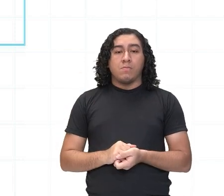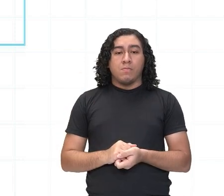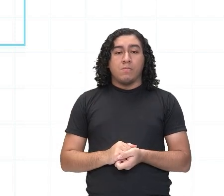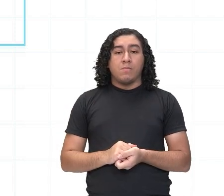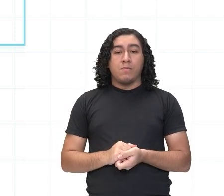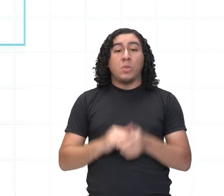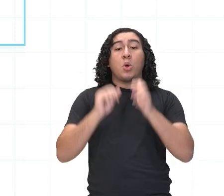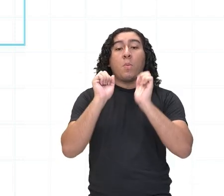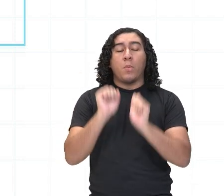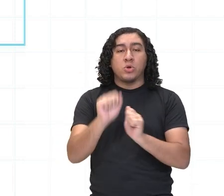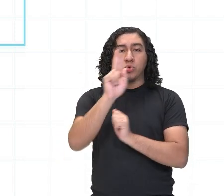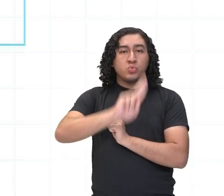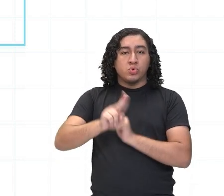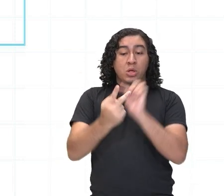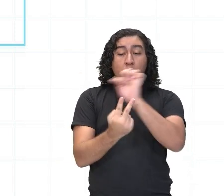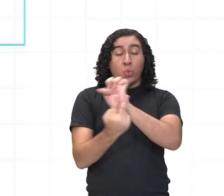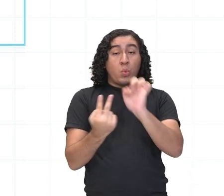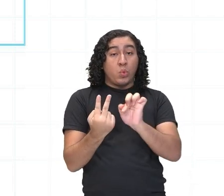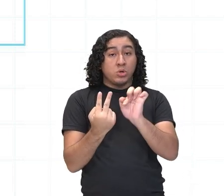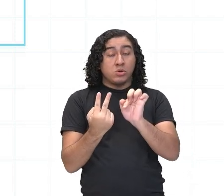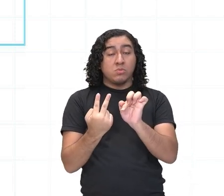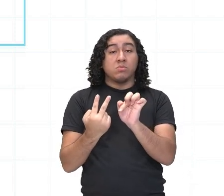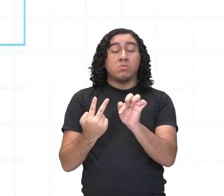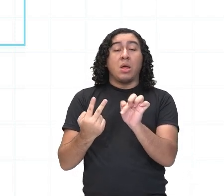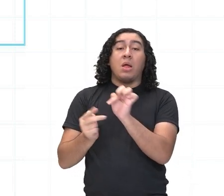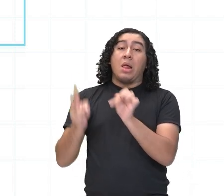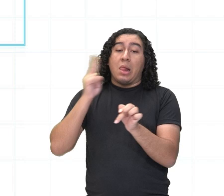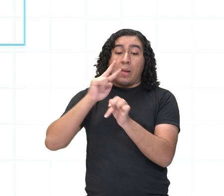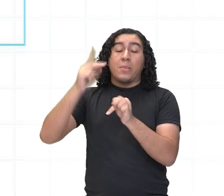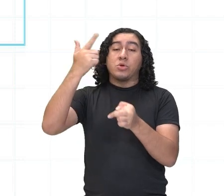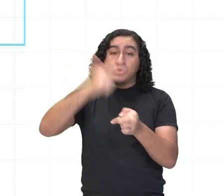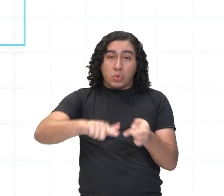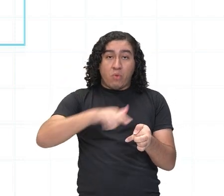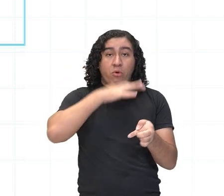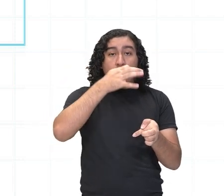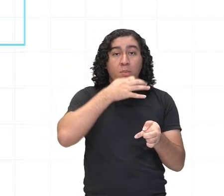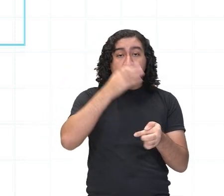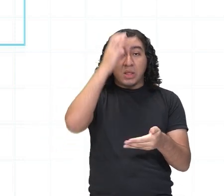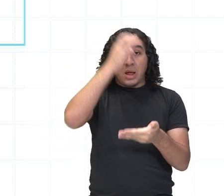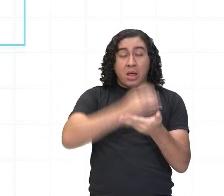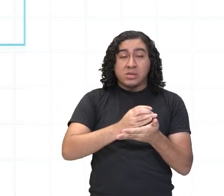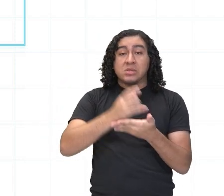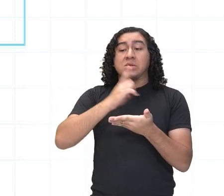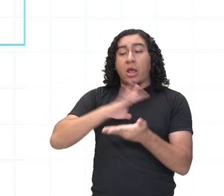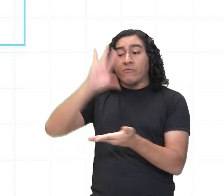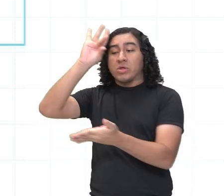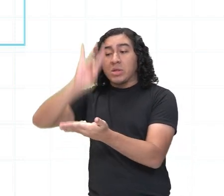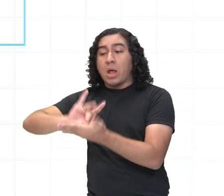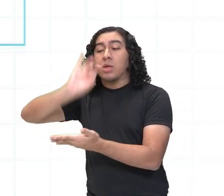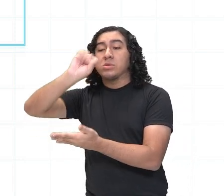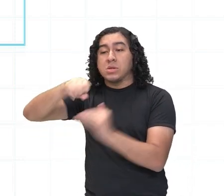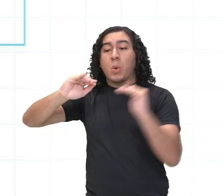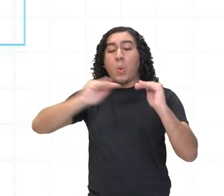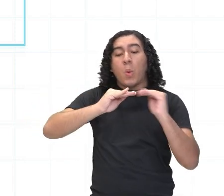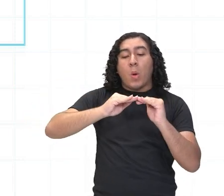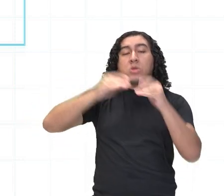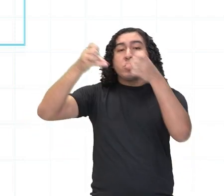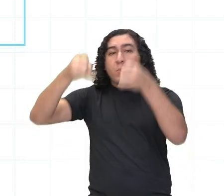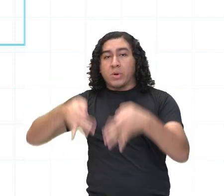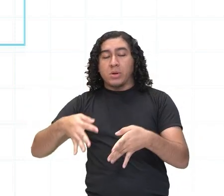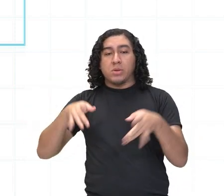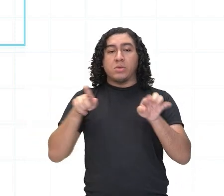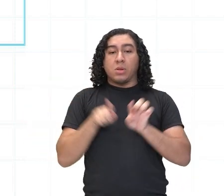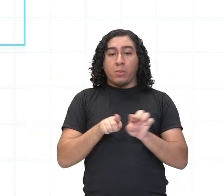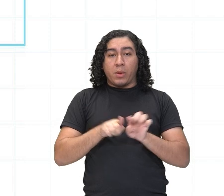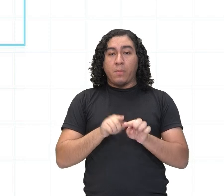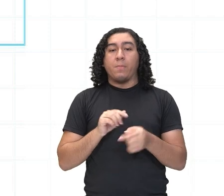posso utilizar as duas coisas, retomar a tese para reafirmar que pensa daquela forma sim e, além